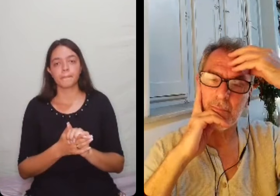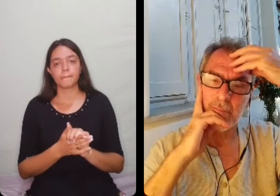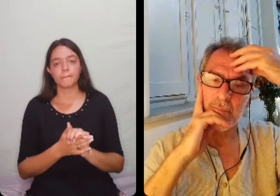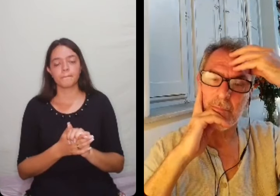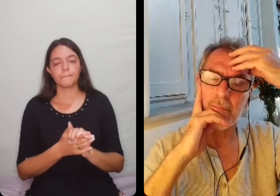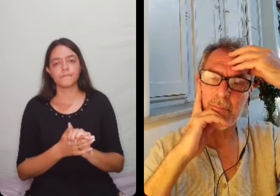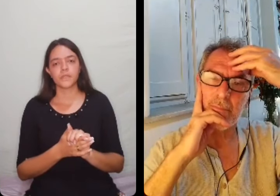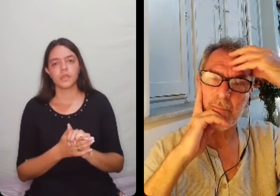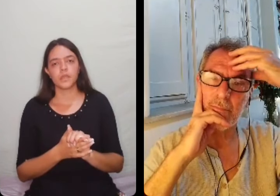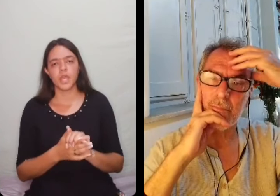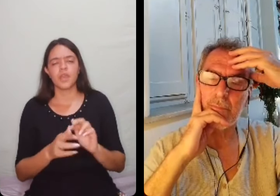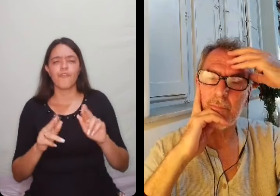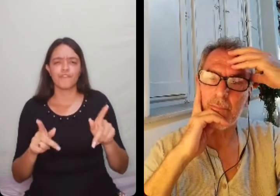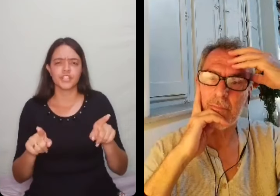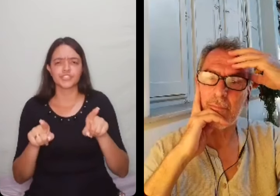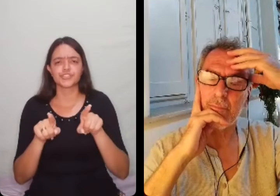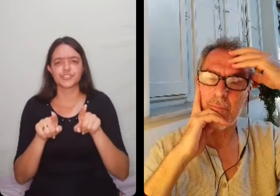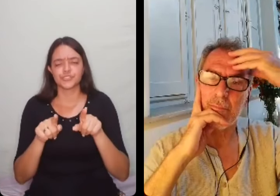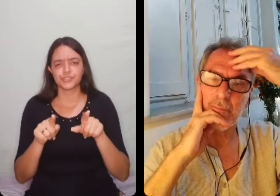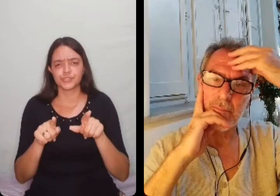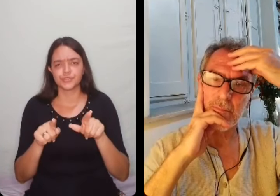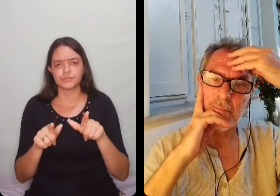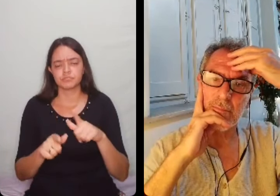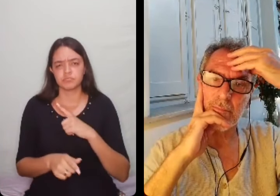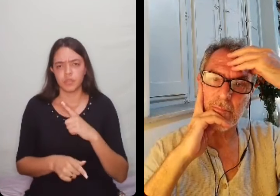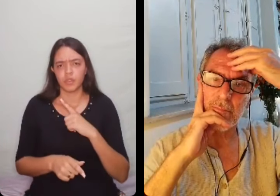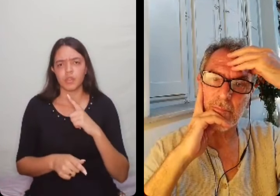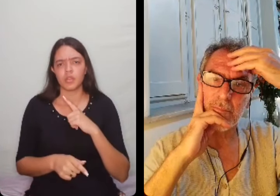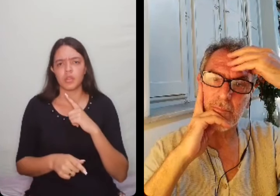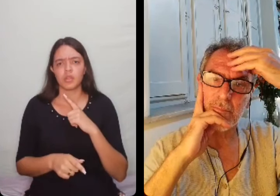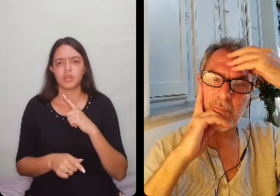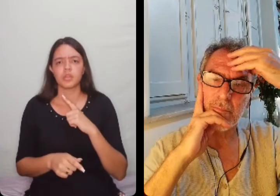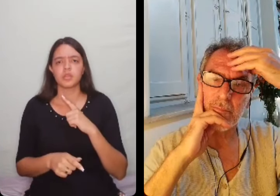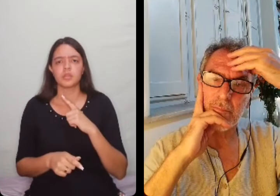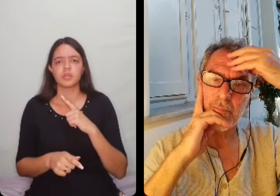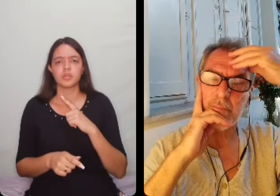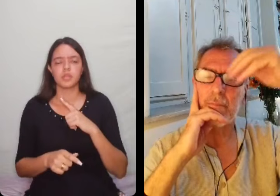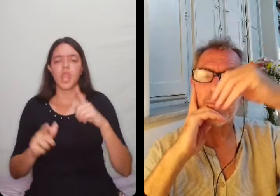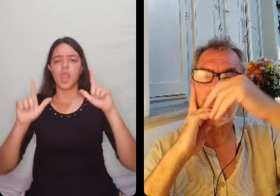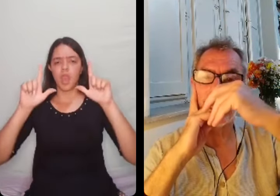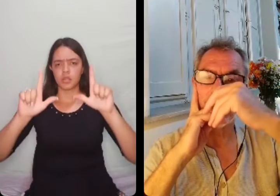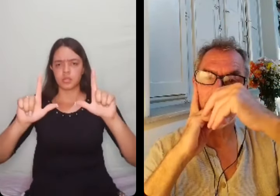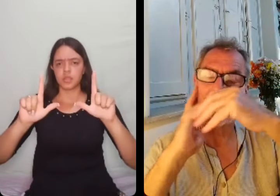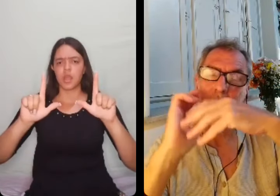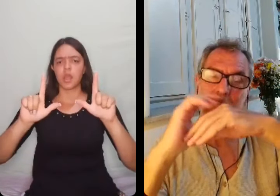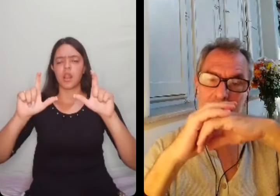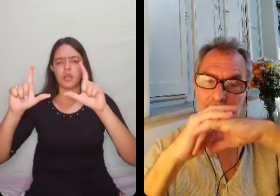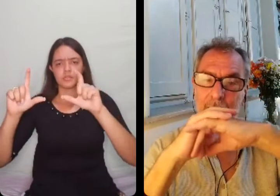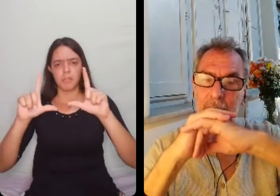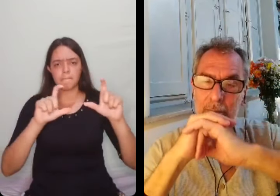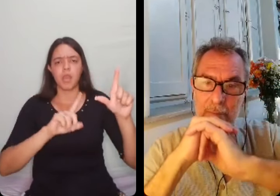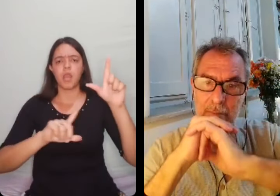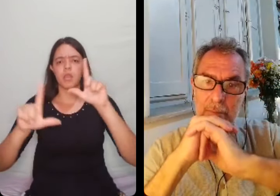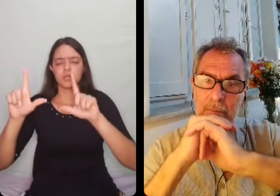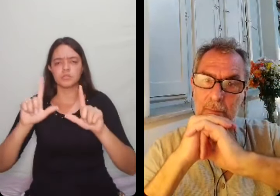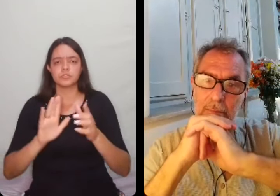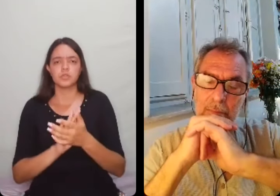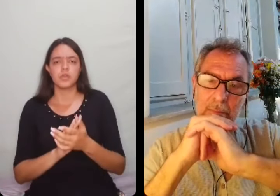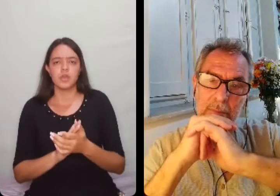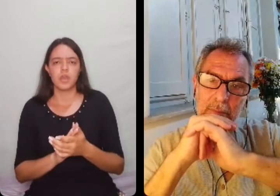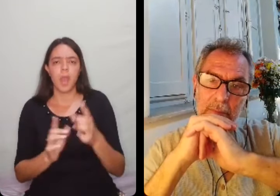mecânica e tudo, Mas o corpo, ele vai trazendo essa sonoridade junto, né? Então, essa trilha se constrói com a